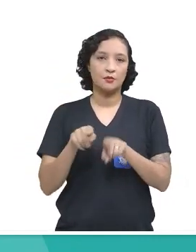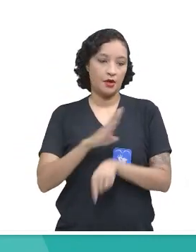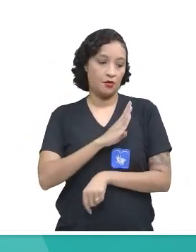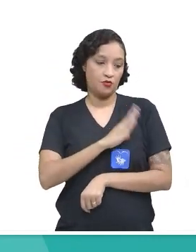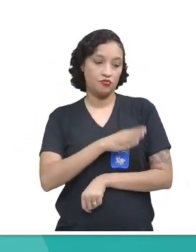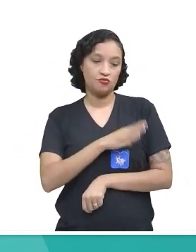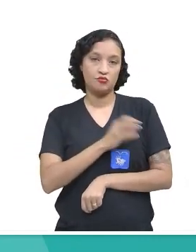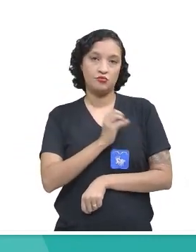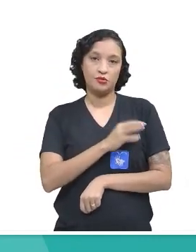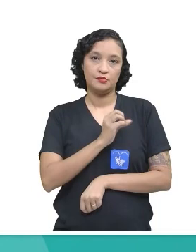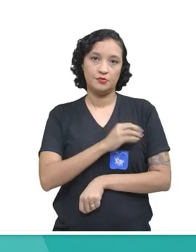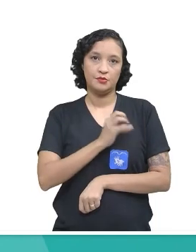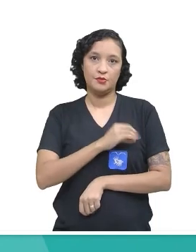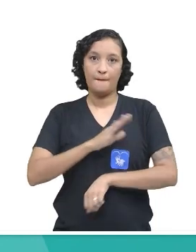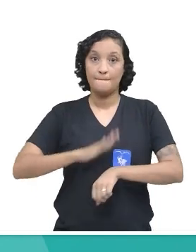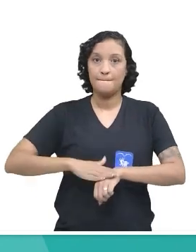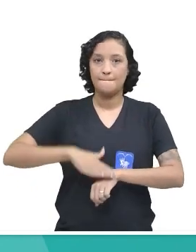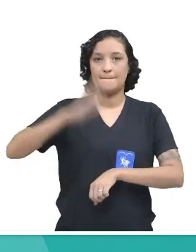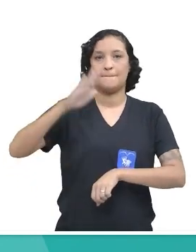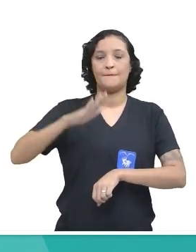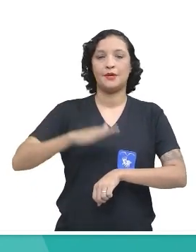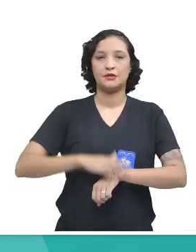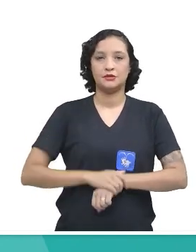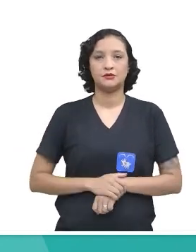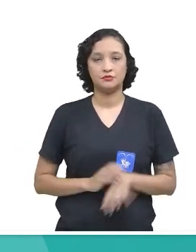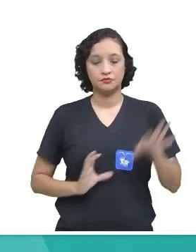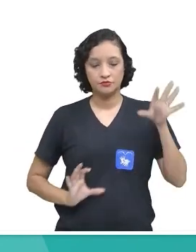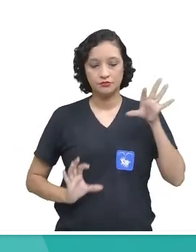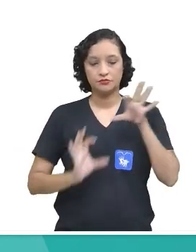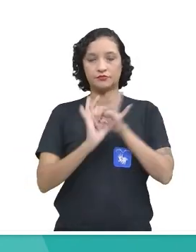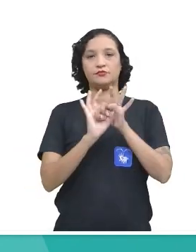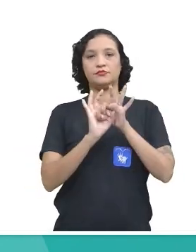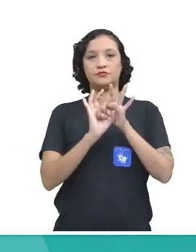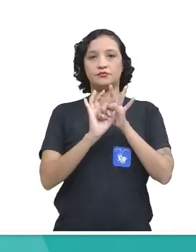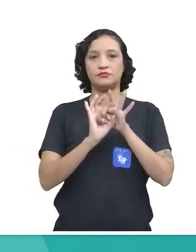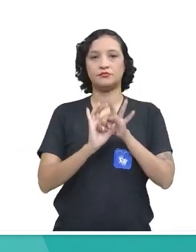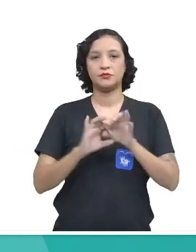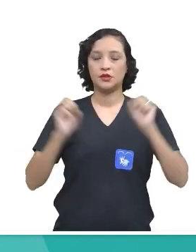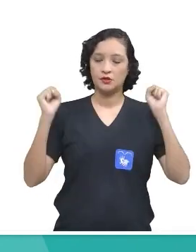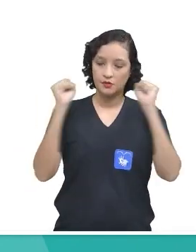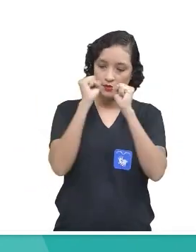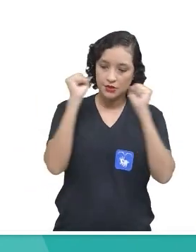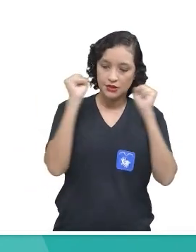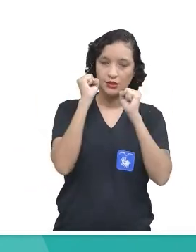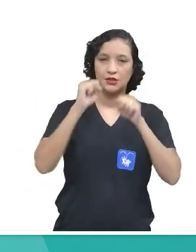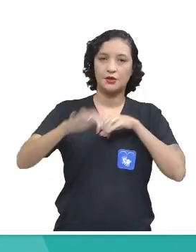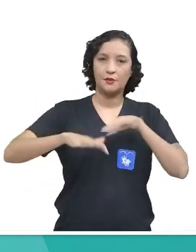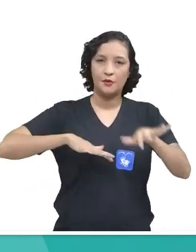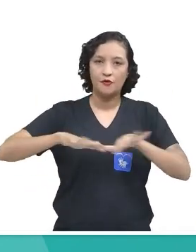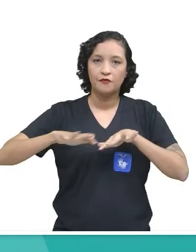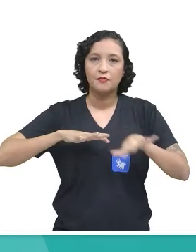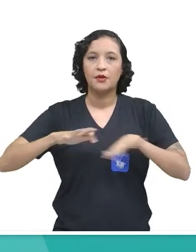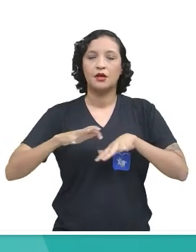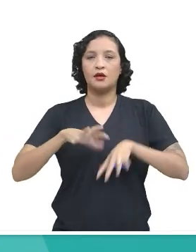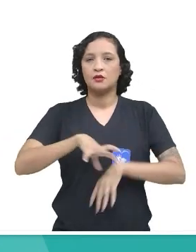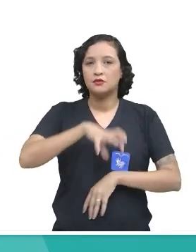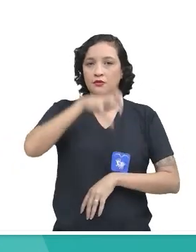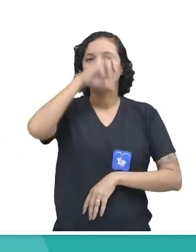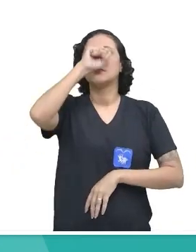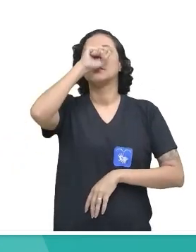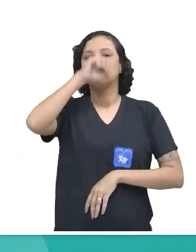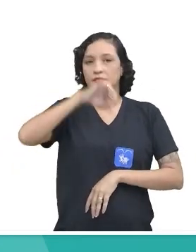trabalhe mais. São órgãos interligados. Músculo para o movimento, o pulmão para o